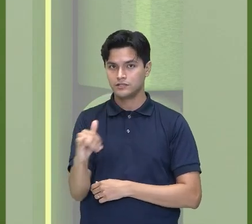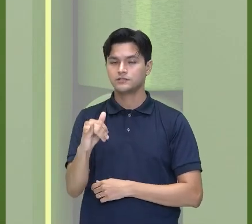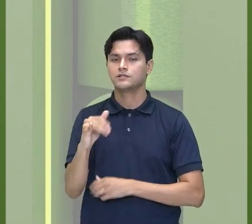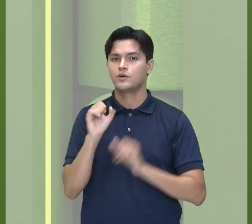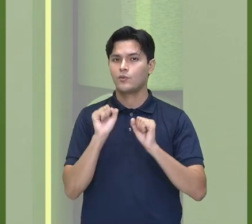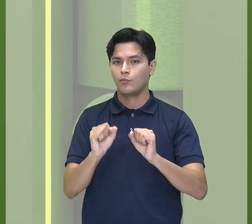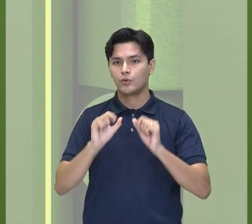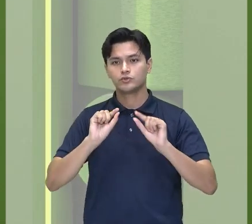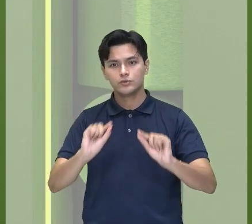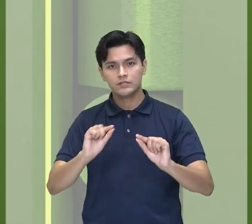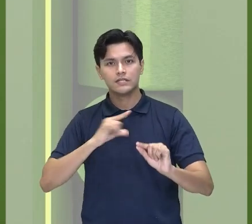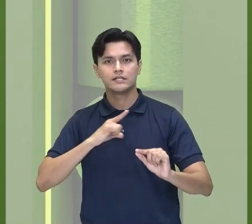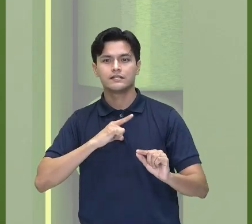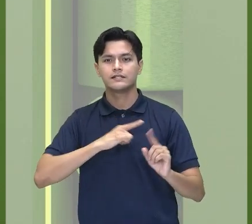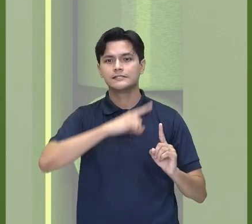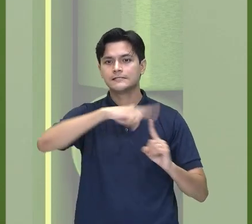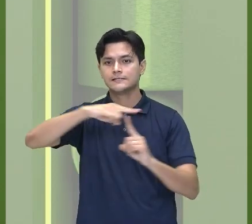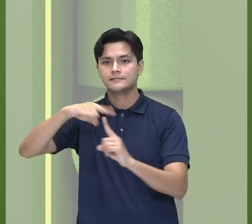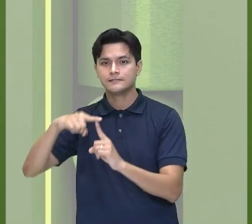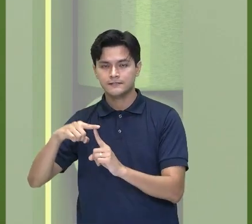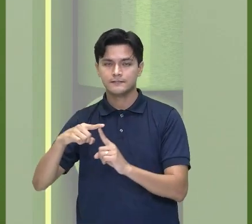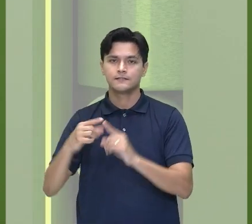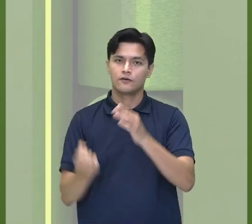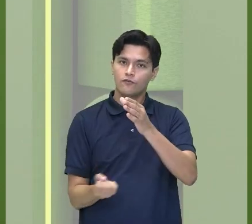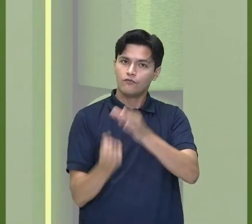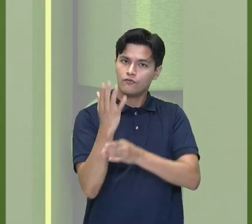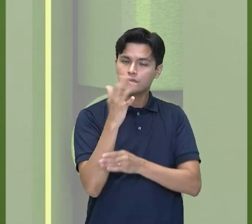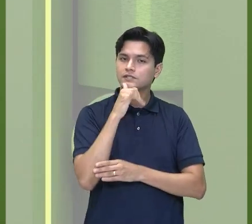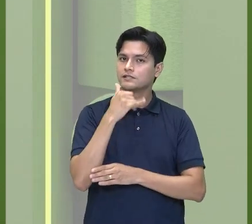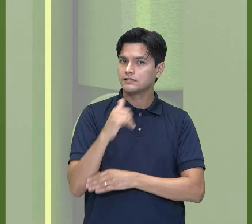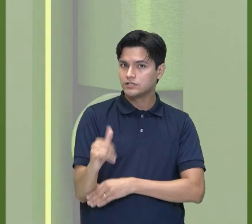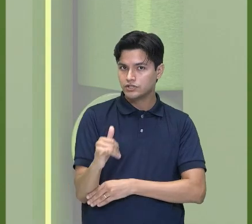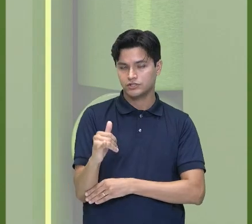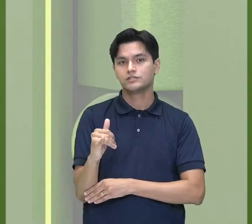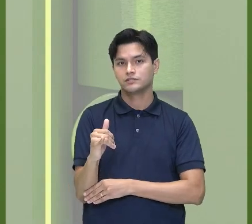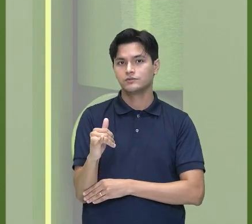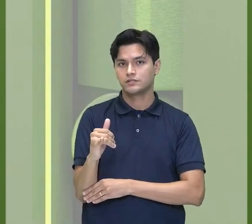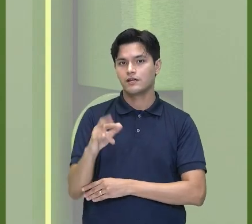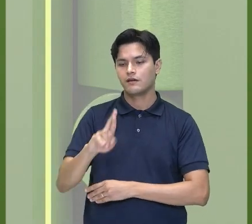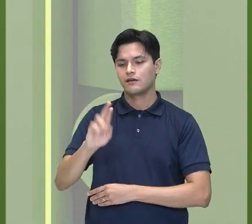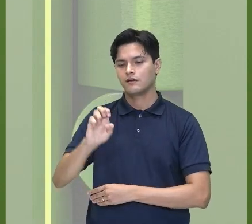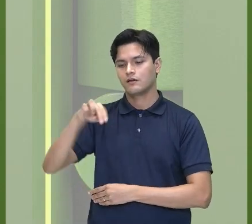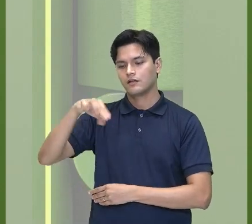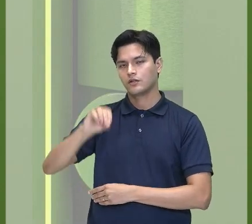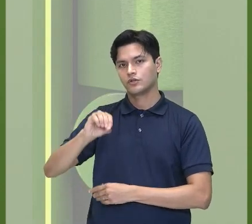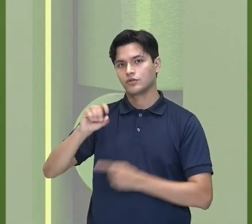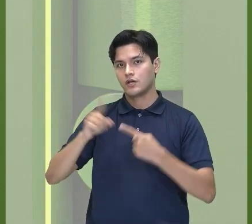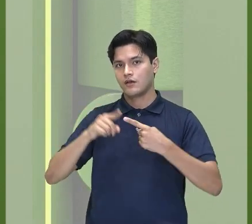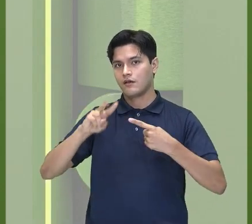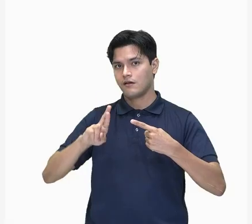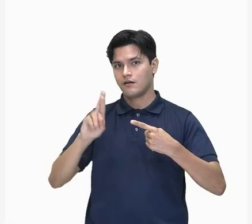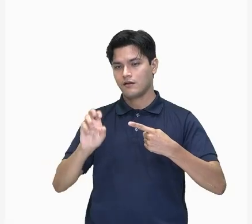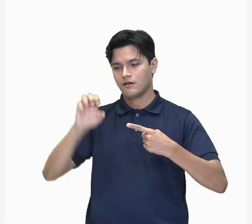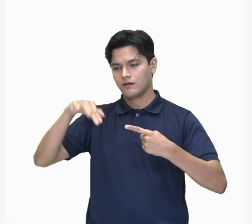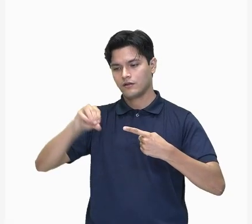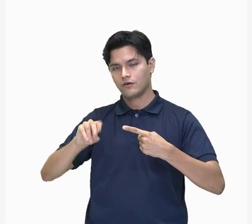podem até mesmo ser classificadas em fontes de energia renováveis ou não renováveis. Então vamos